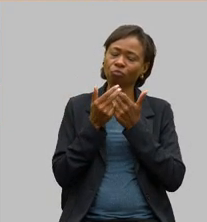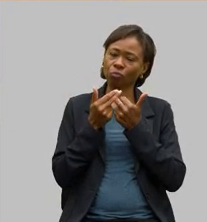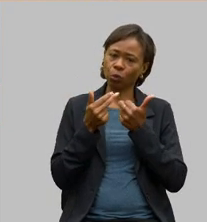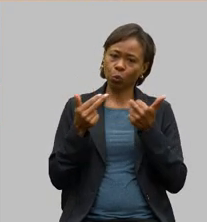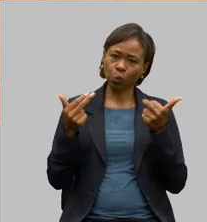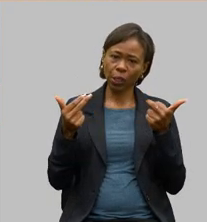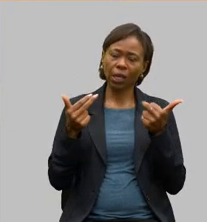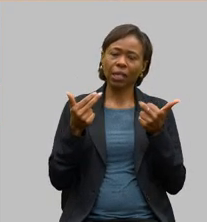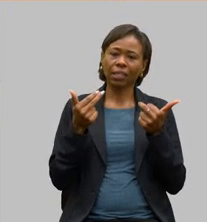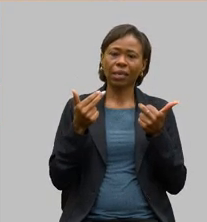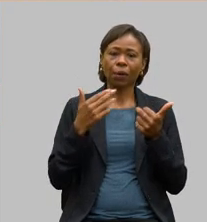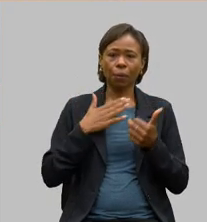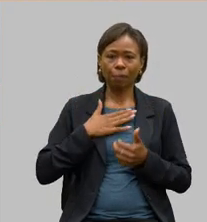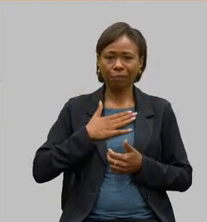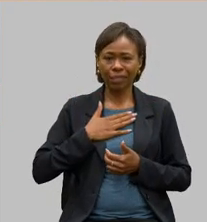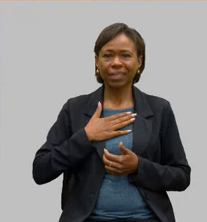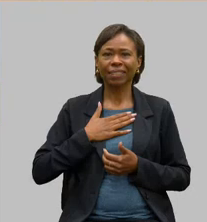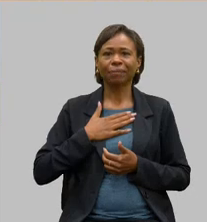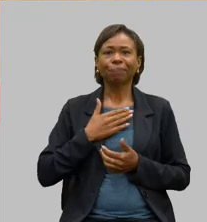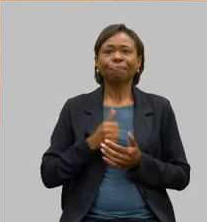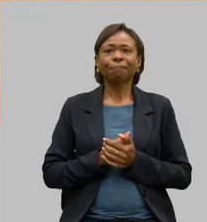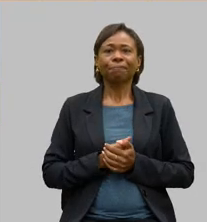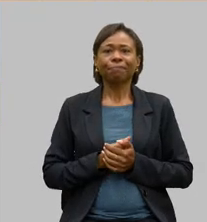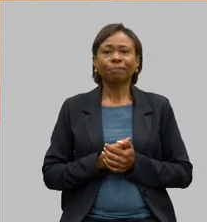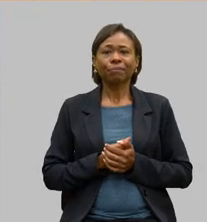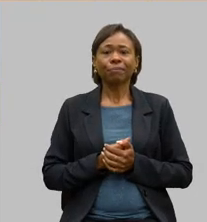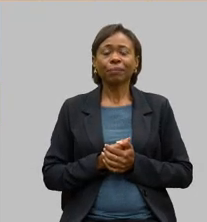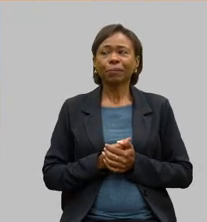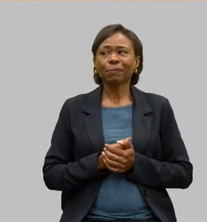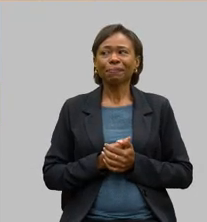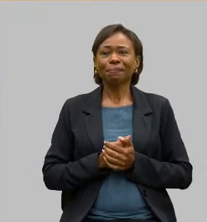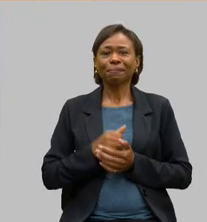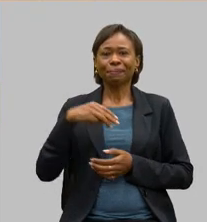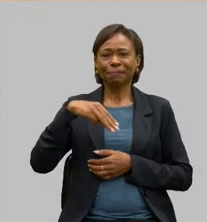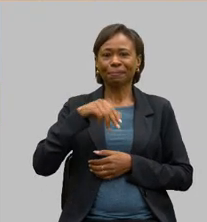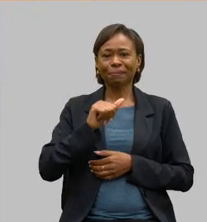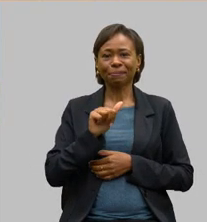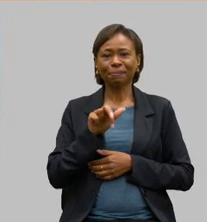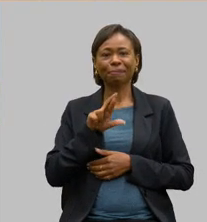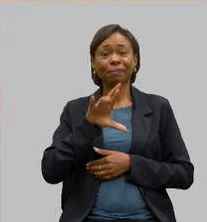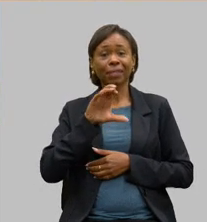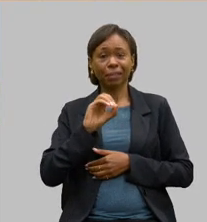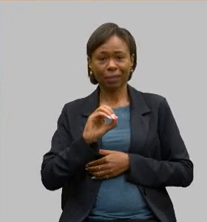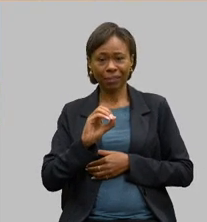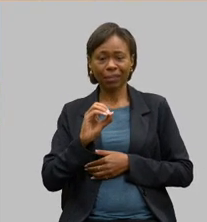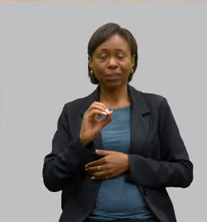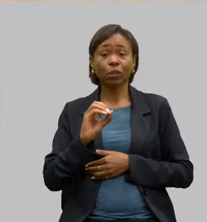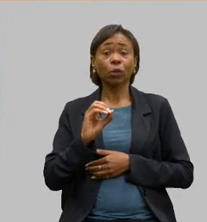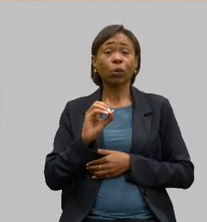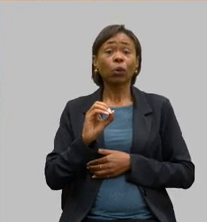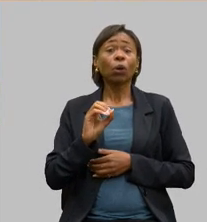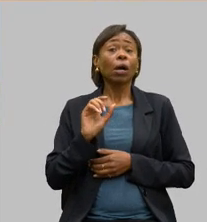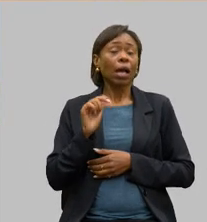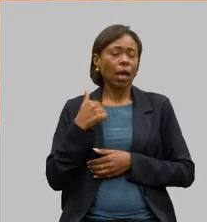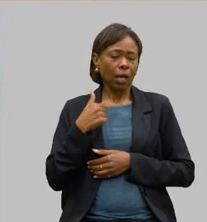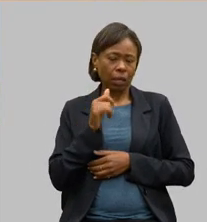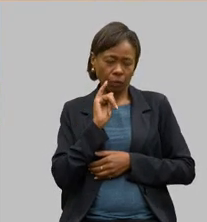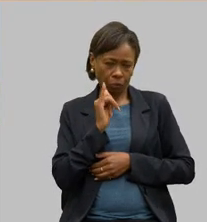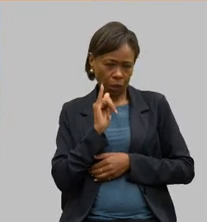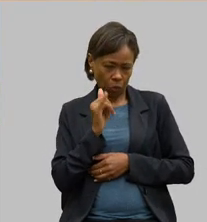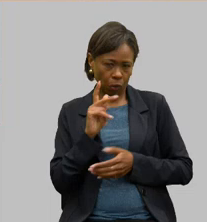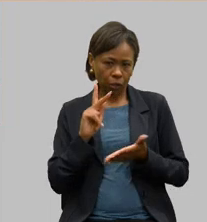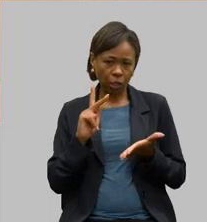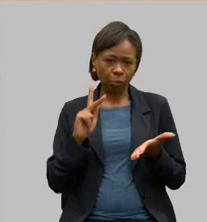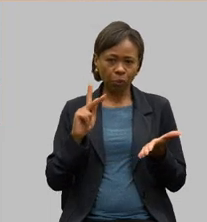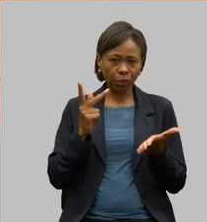que lhe é peculiar eh e deputado mal Tramonte eh o que vou vou vou contar o que que acontecer nesse ano